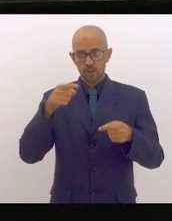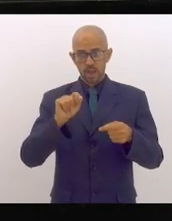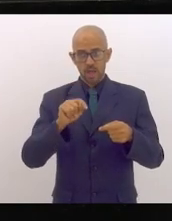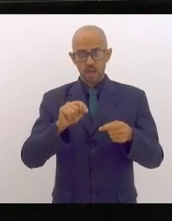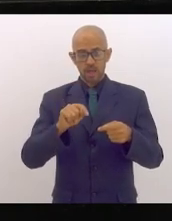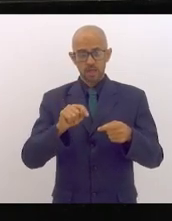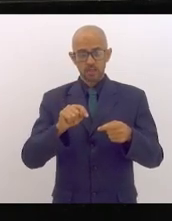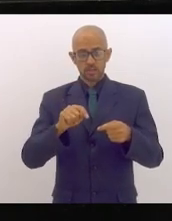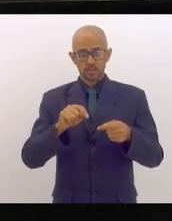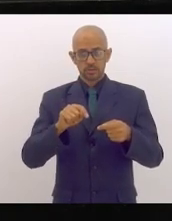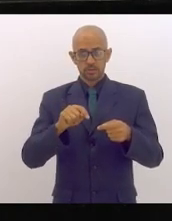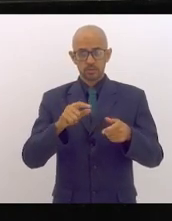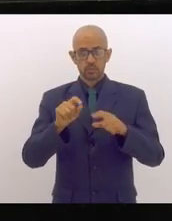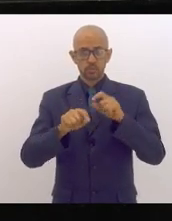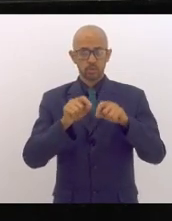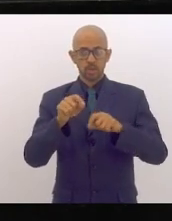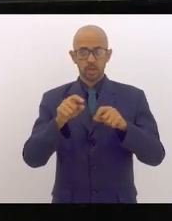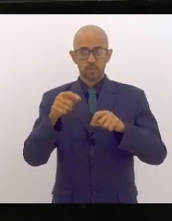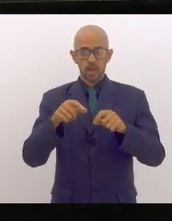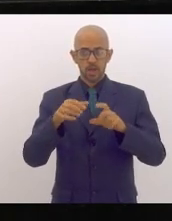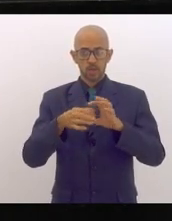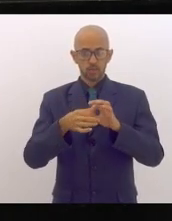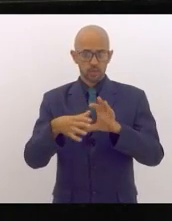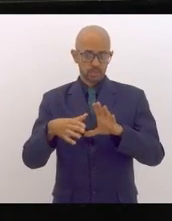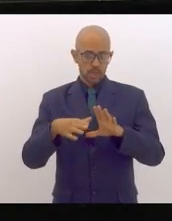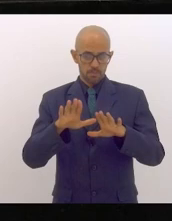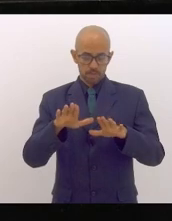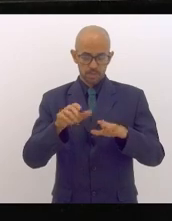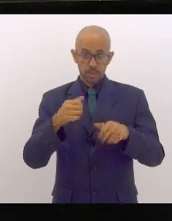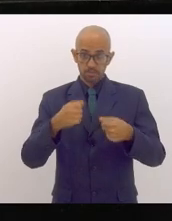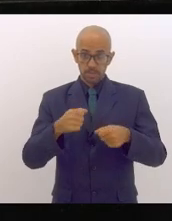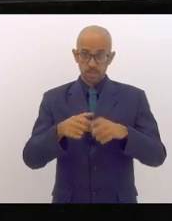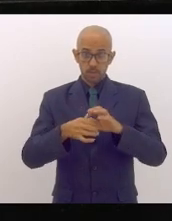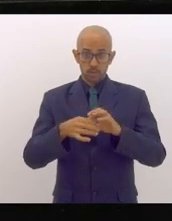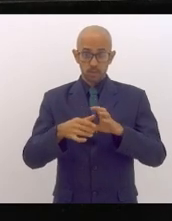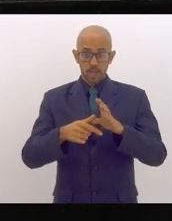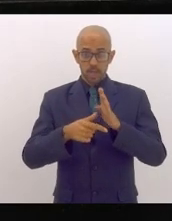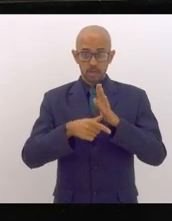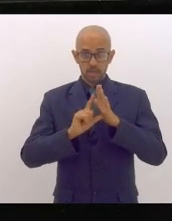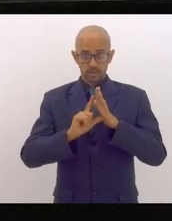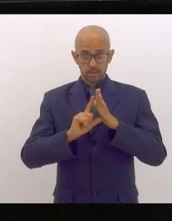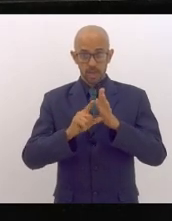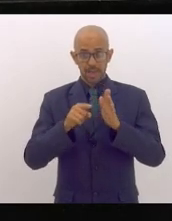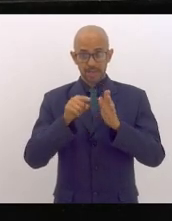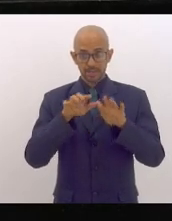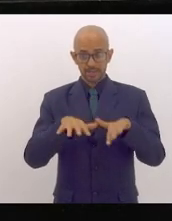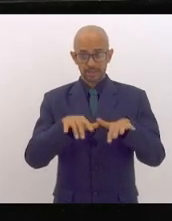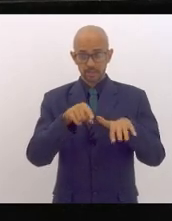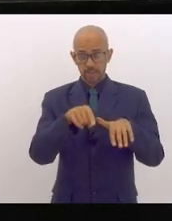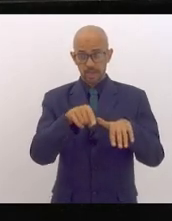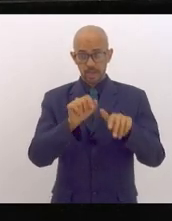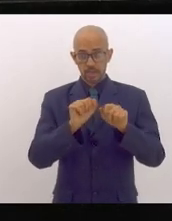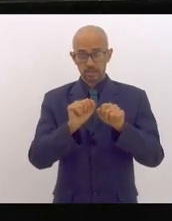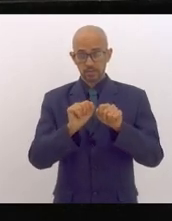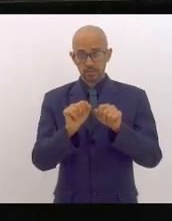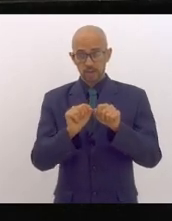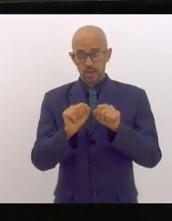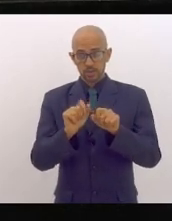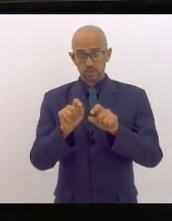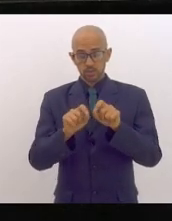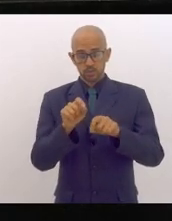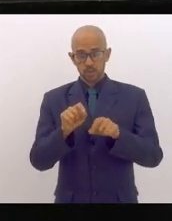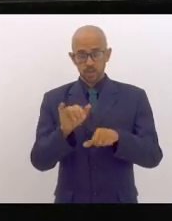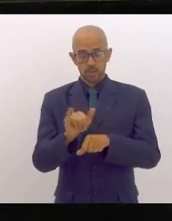dela. Ela vai autorizar, mas não dessa forma. Essa forma é espúria. Essa forma é para